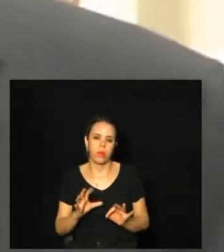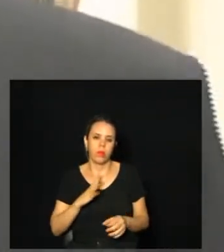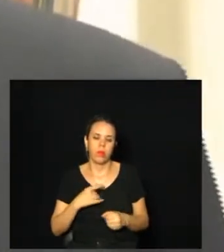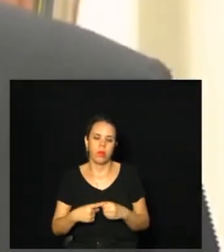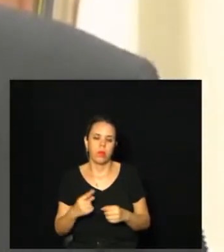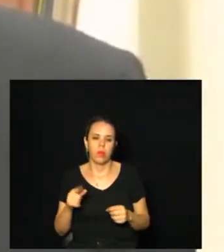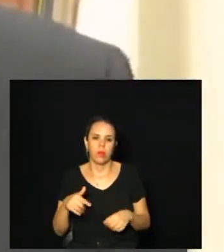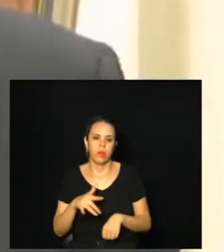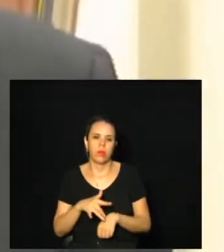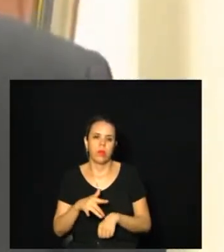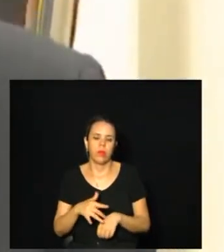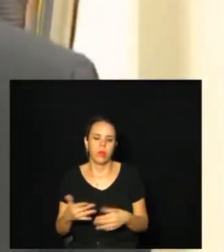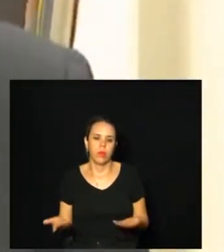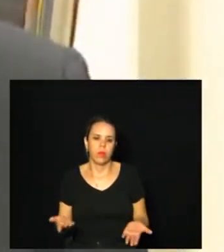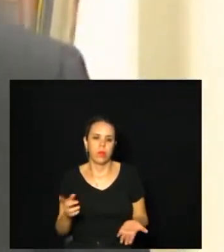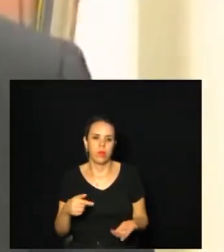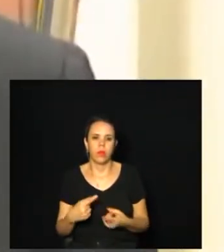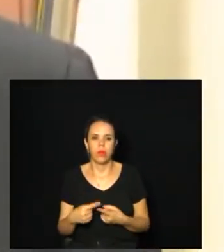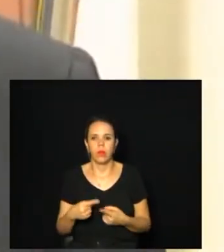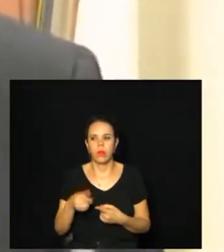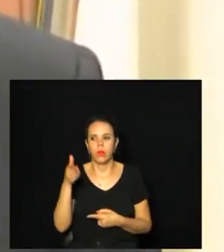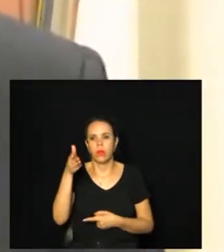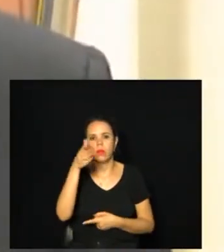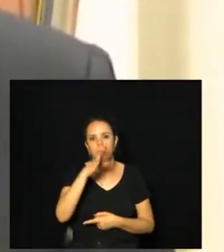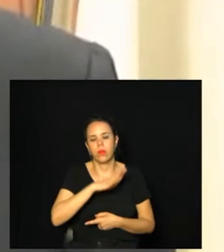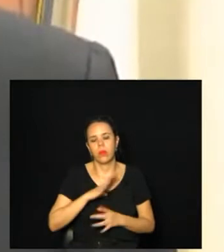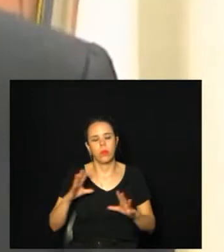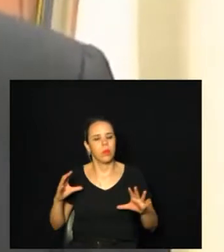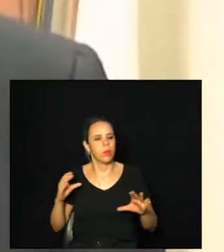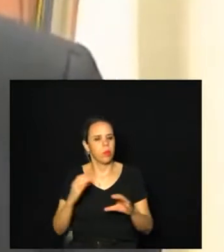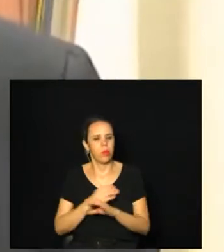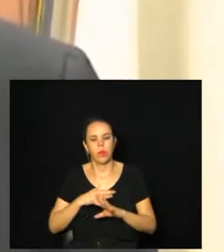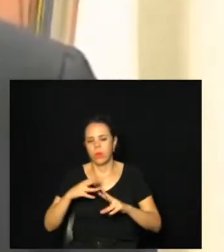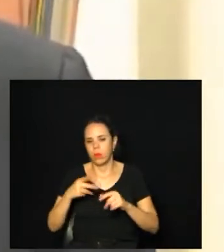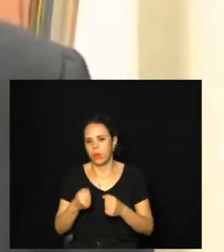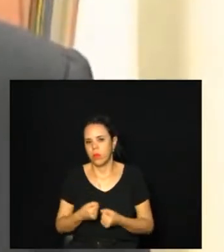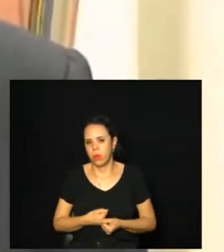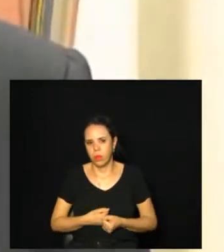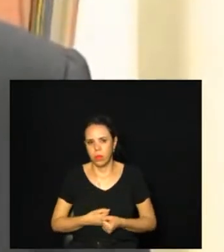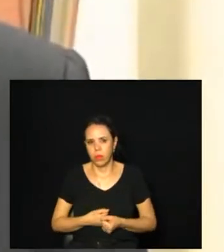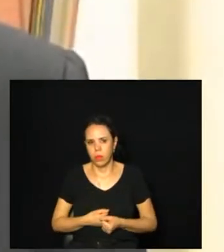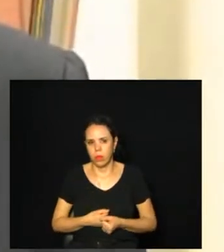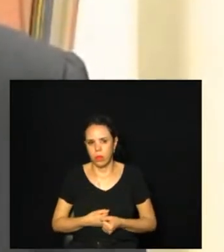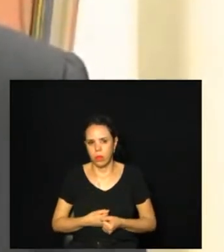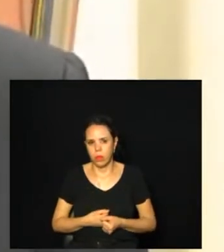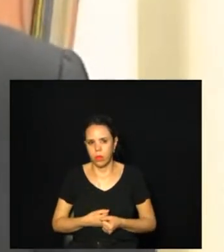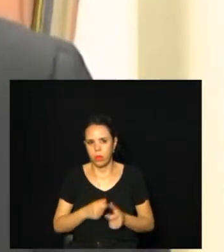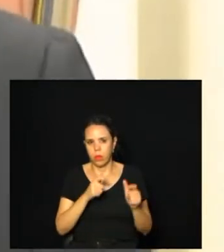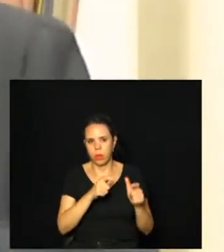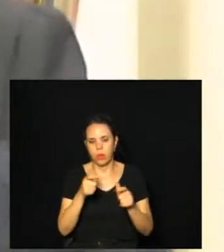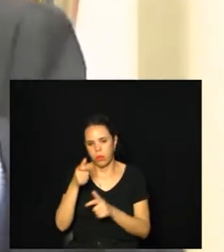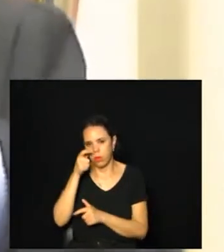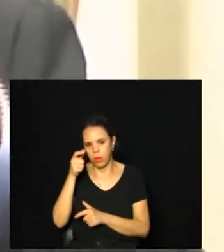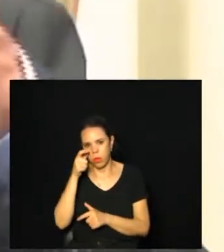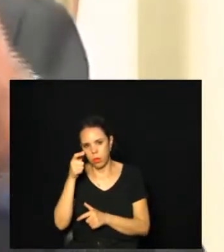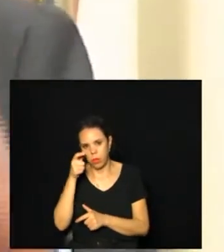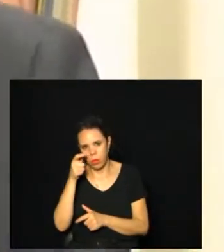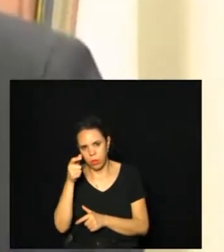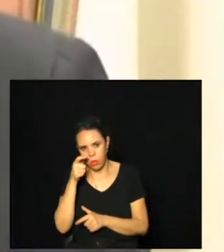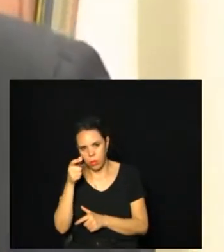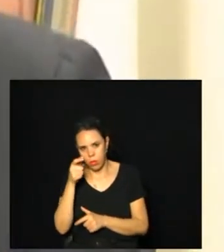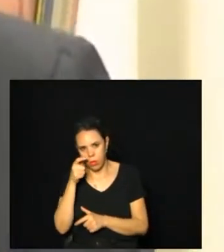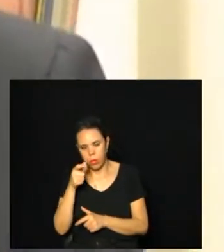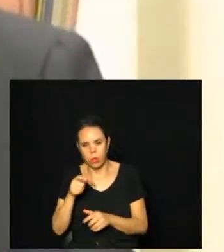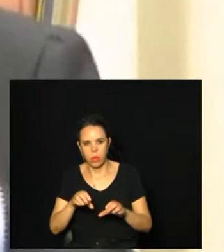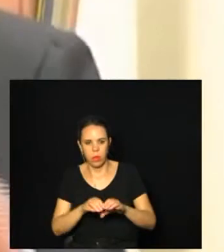é absurda, né? Porque você anda por essa cidade inteira e todo lugar que você viu os